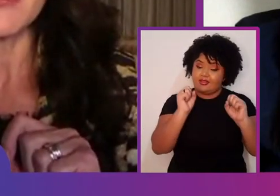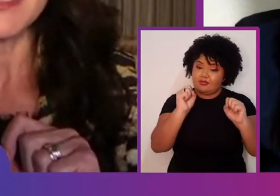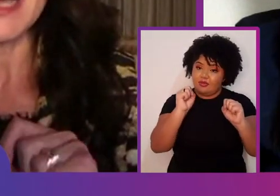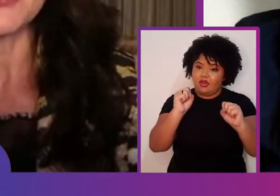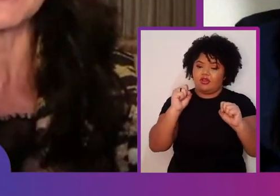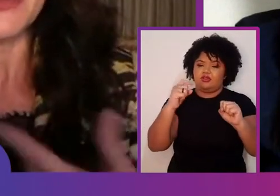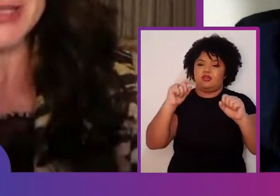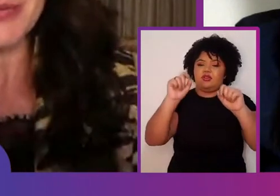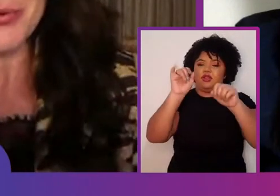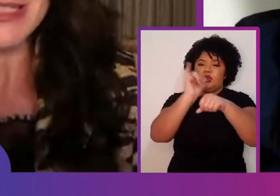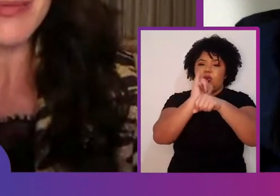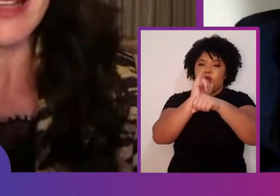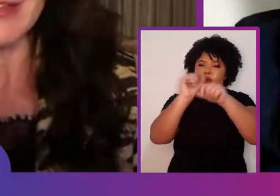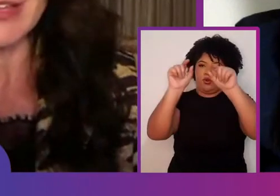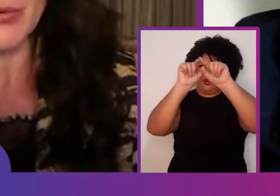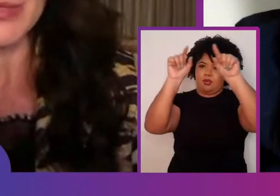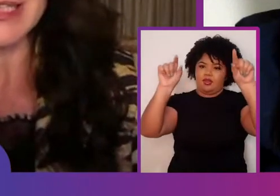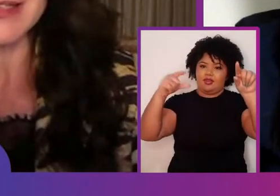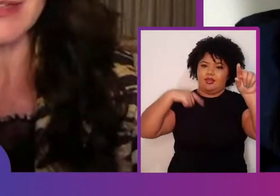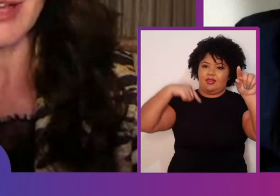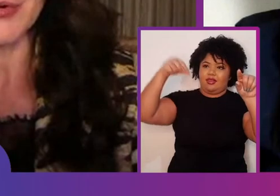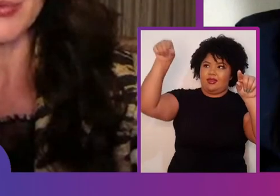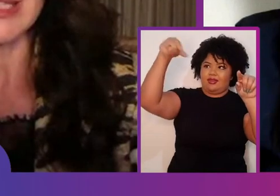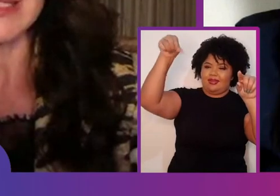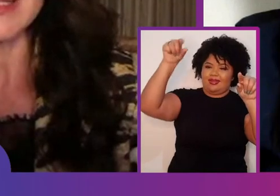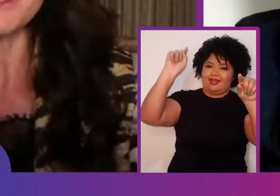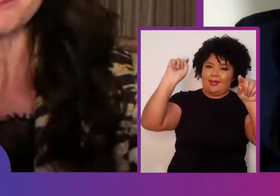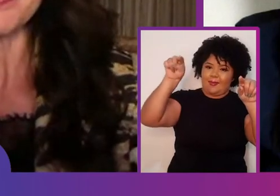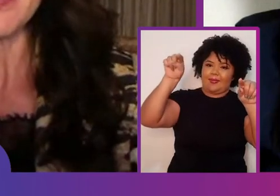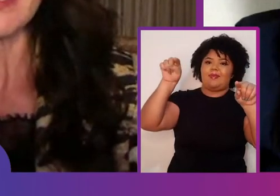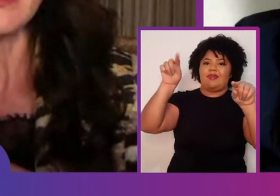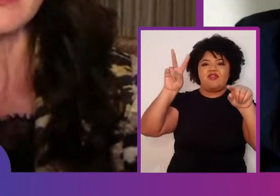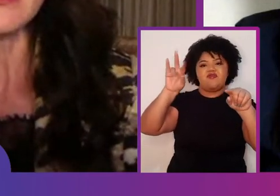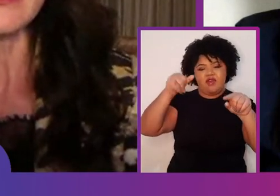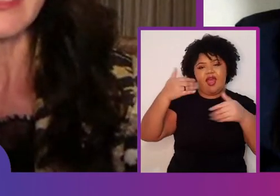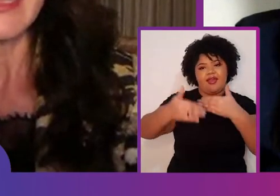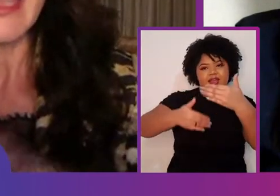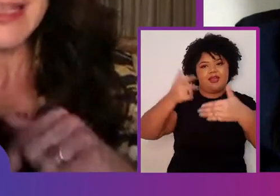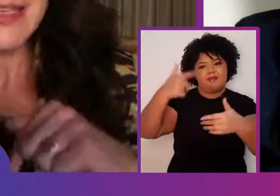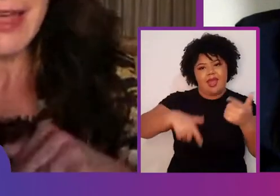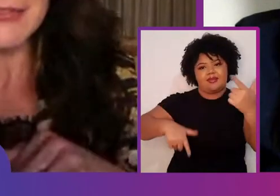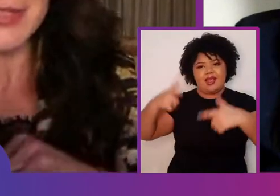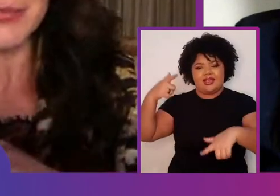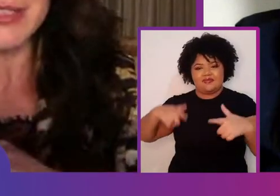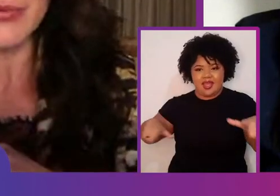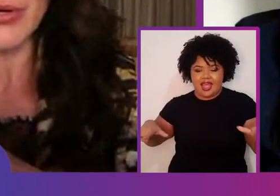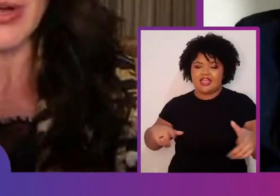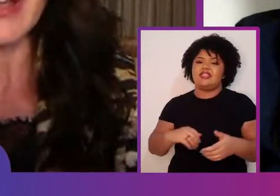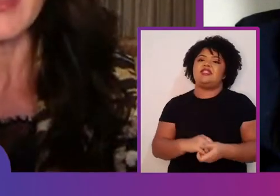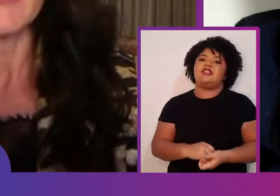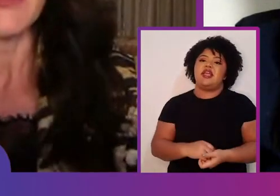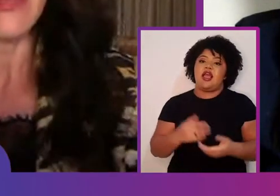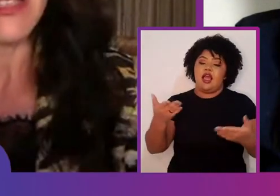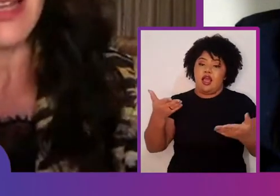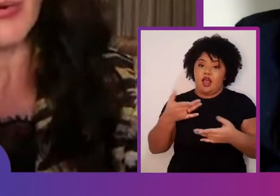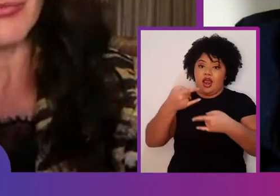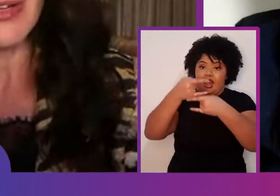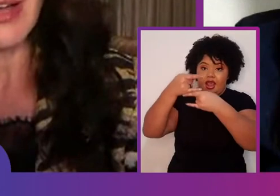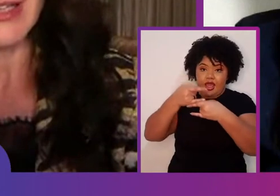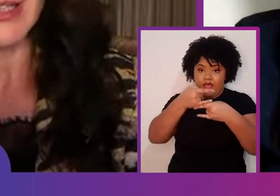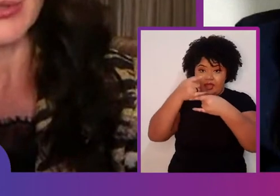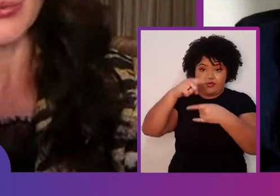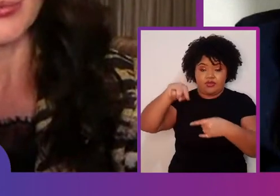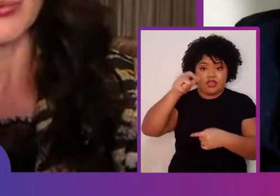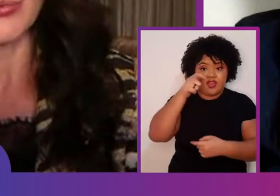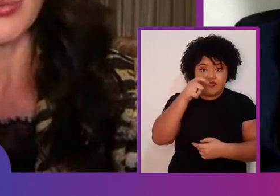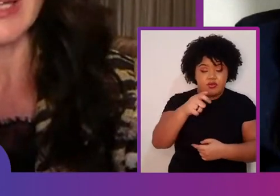para ser avisado da nossa próxima live, que com certeza vai acontecer. E essa live que você viu agora vai ficar